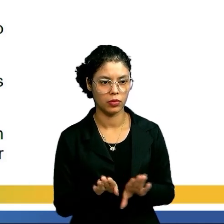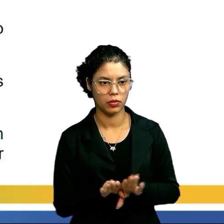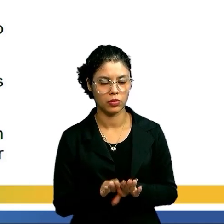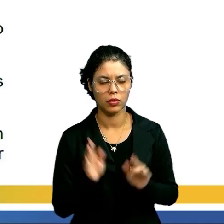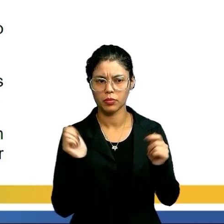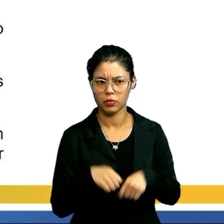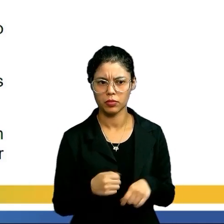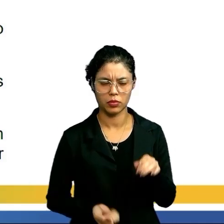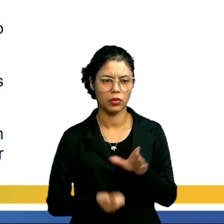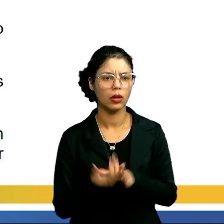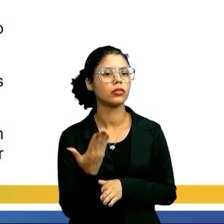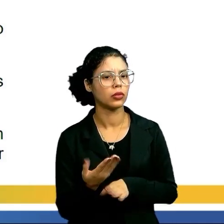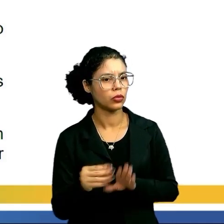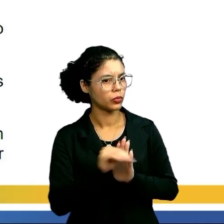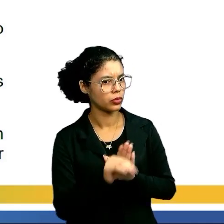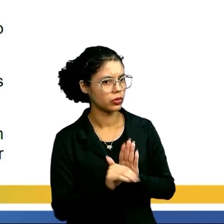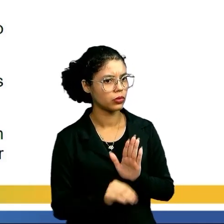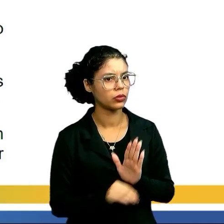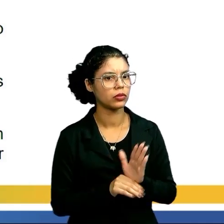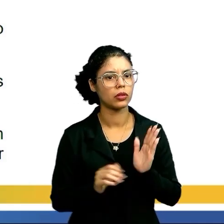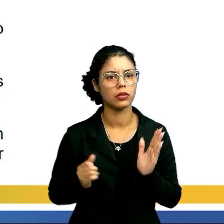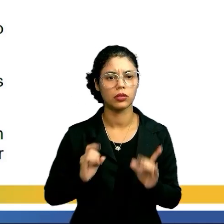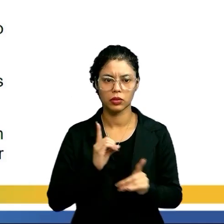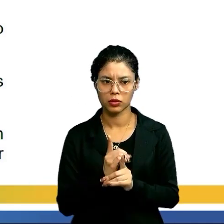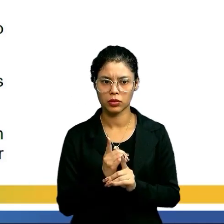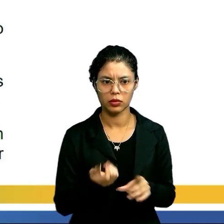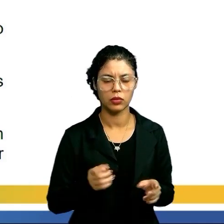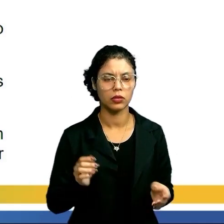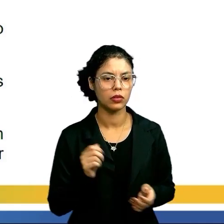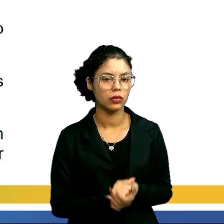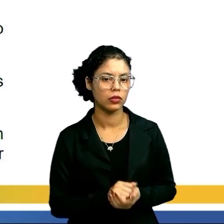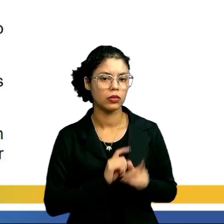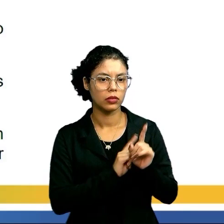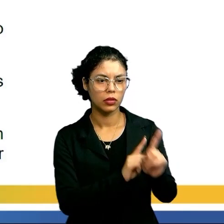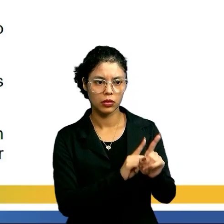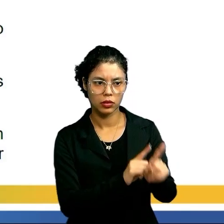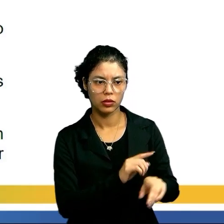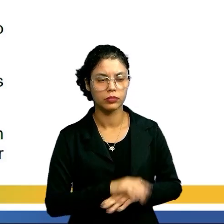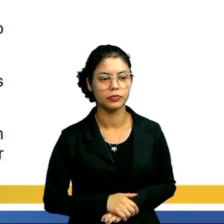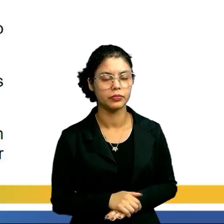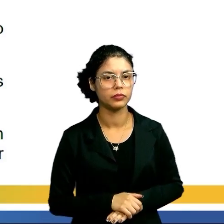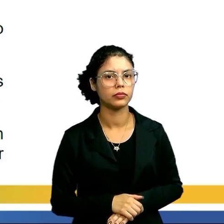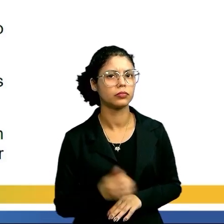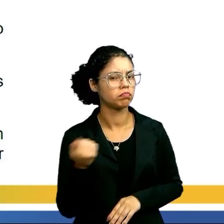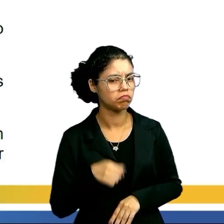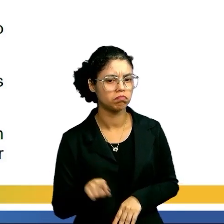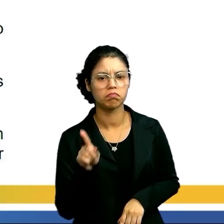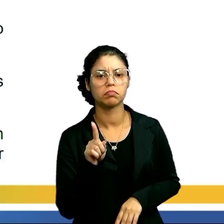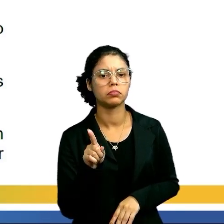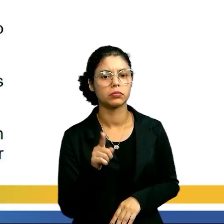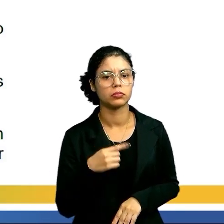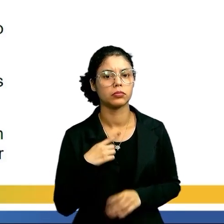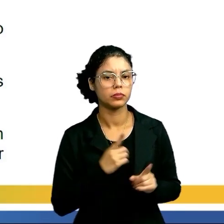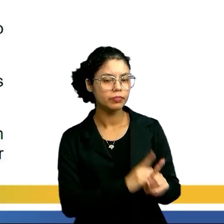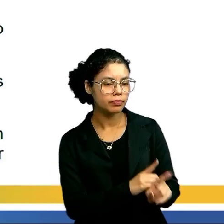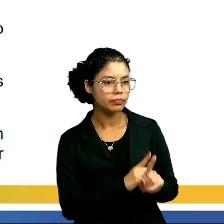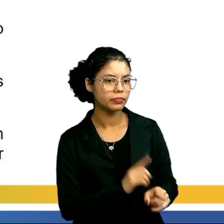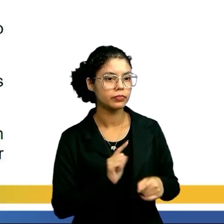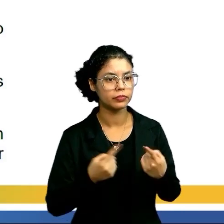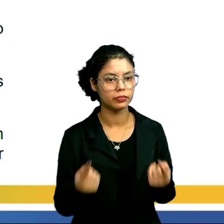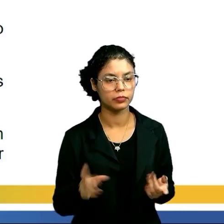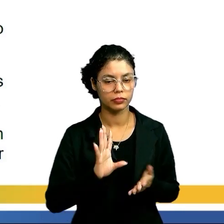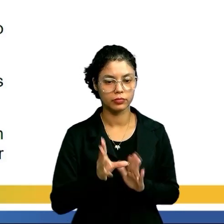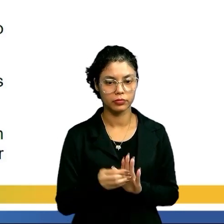na possibilidade da criação de modelos identitários a serem seguidos, não necessariamente a serem seguidos, mas a